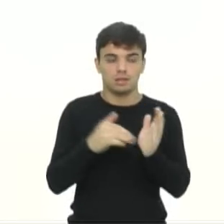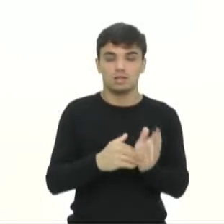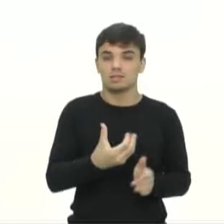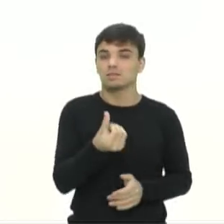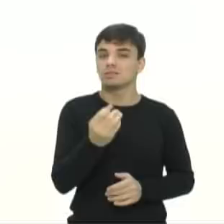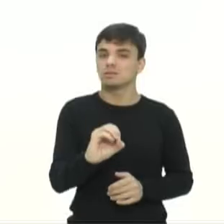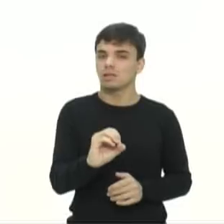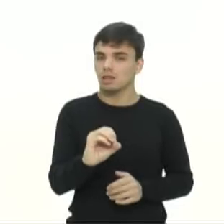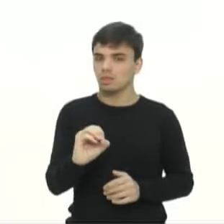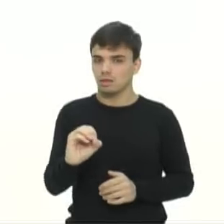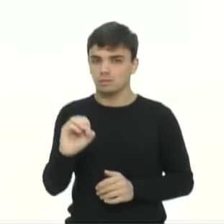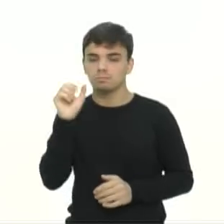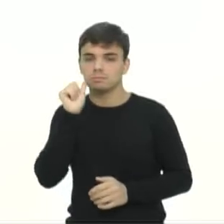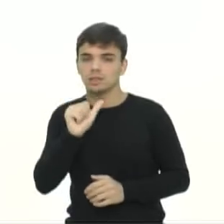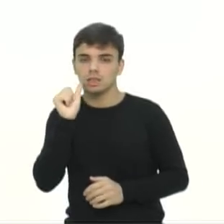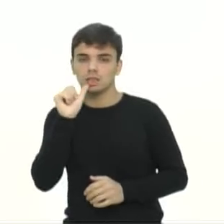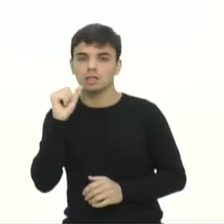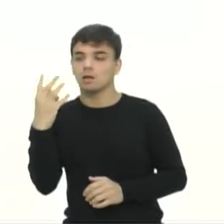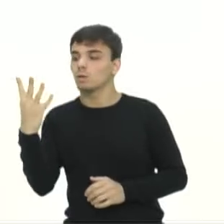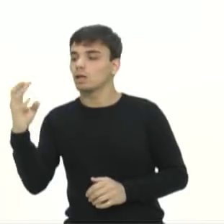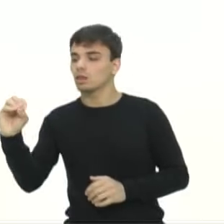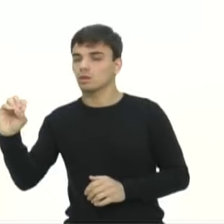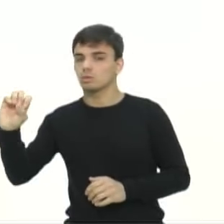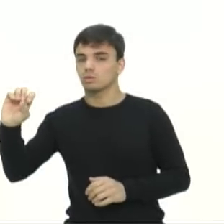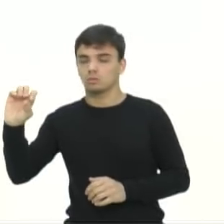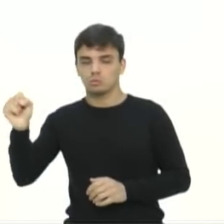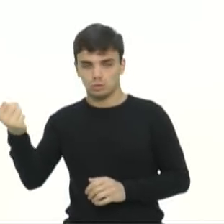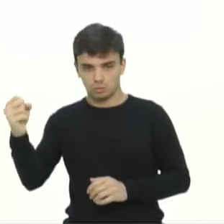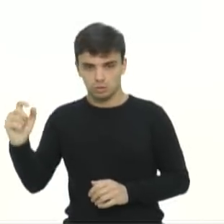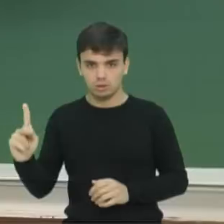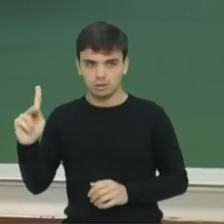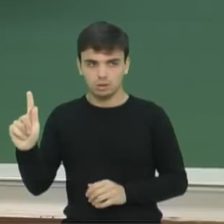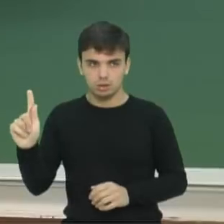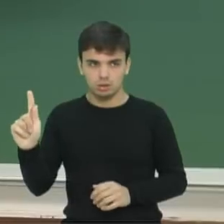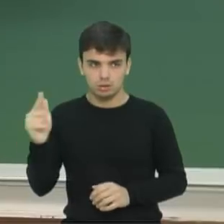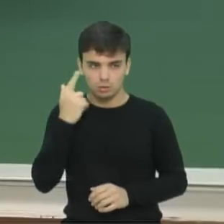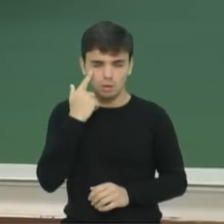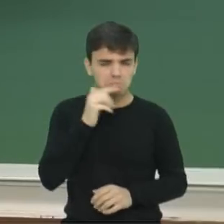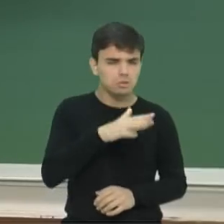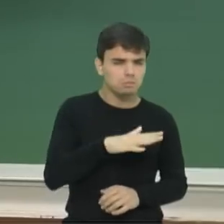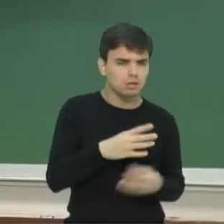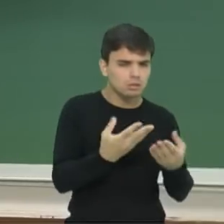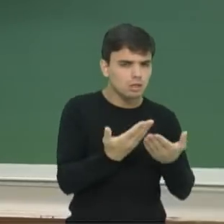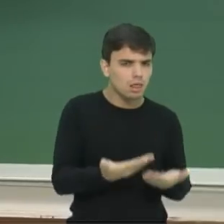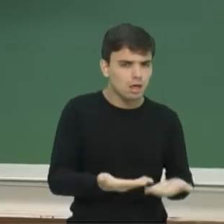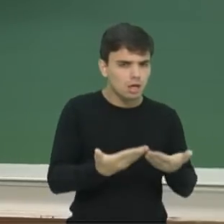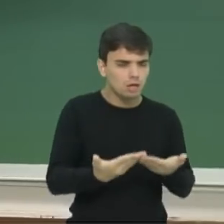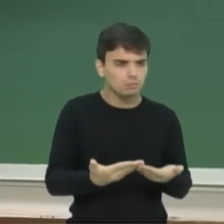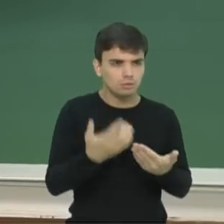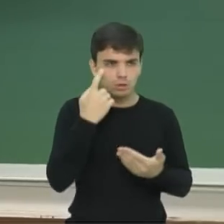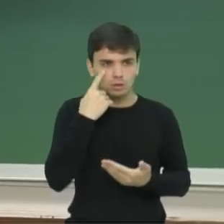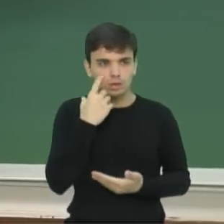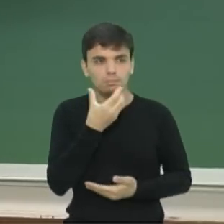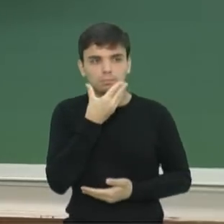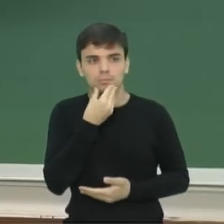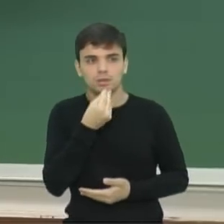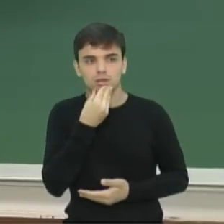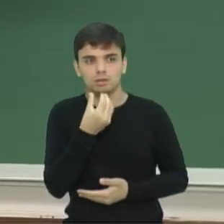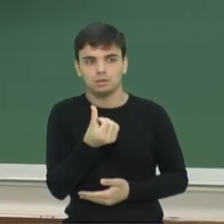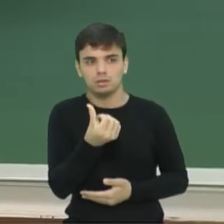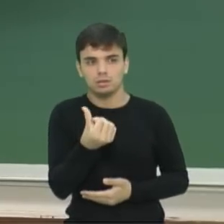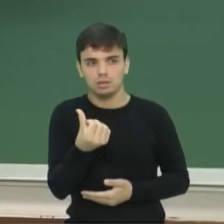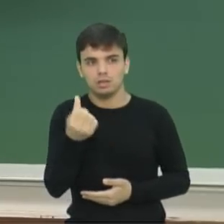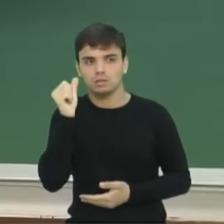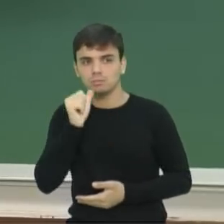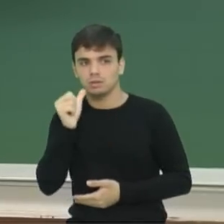quilos, no feminino até 48. O meio leve até 66 no masculino, até 52 no